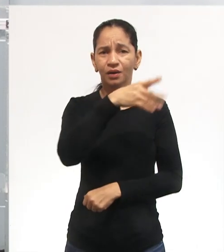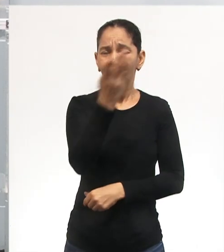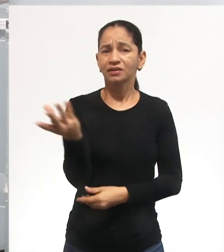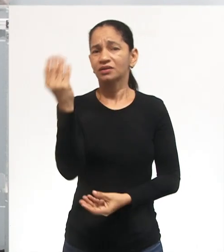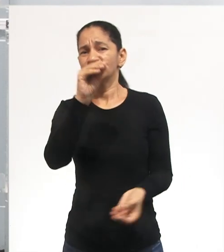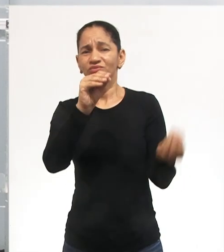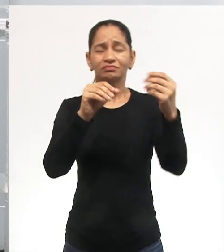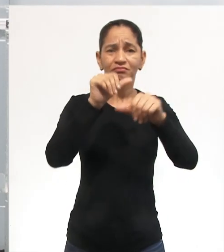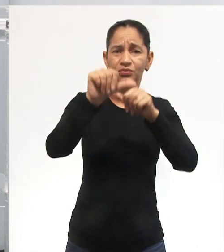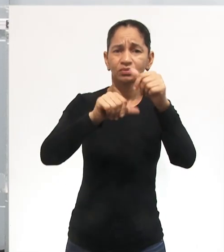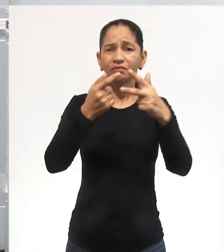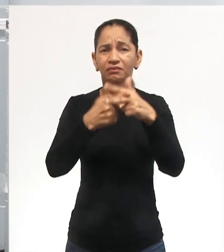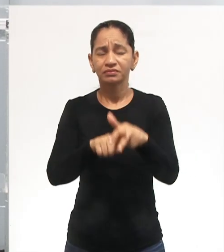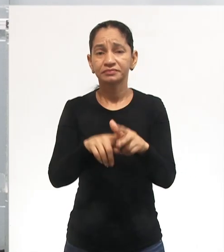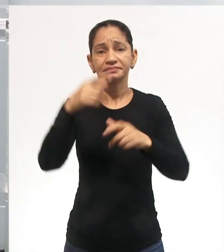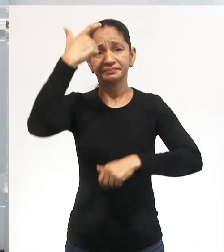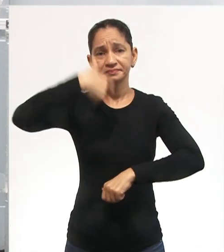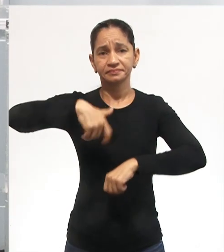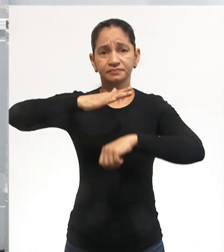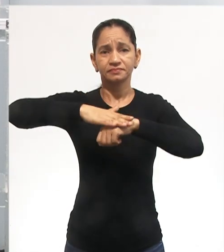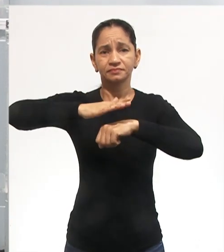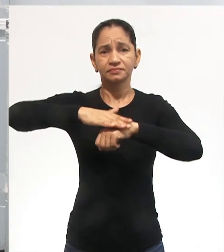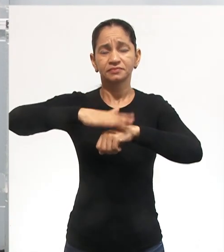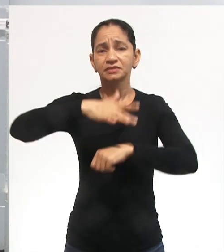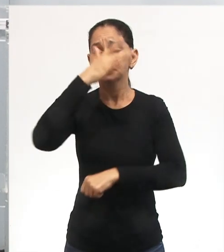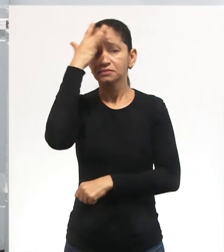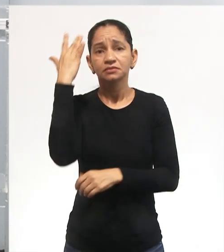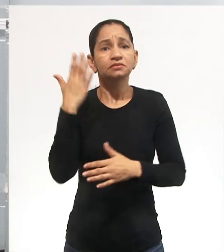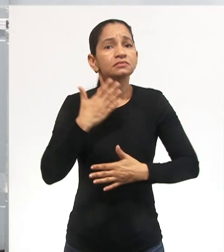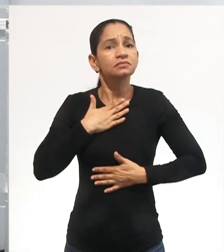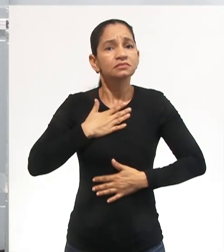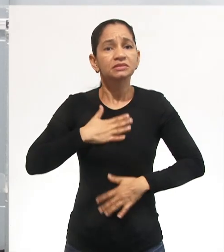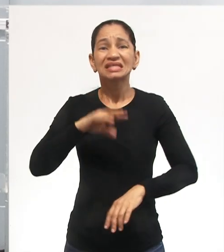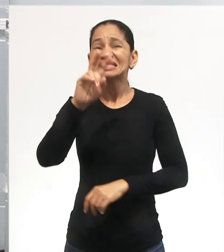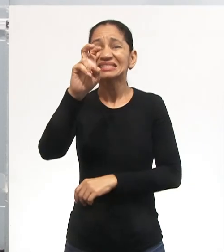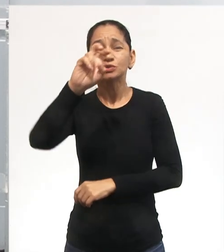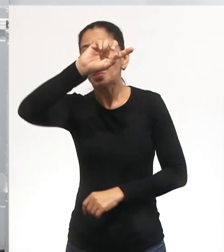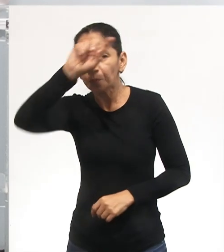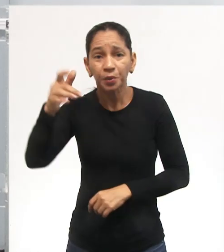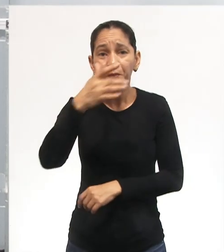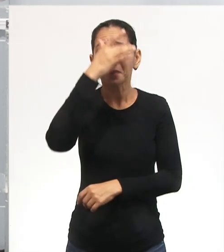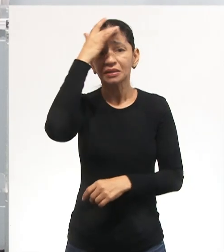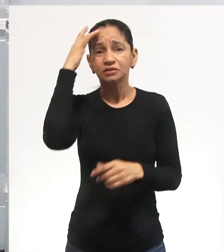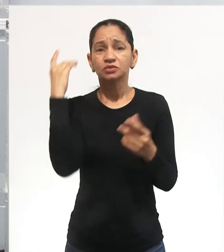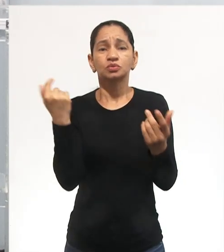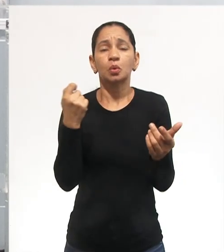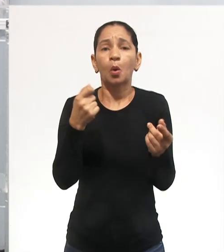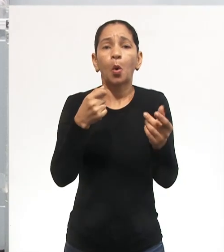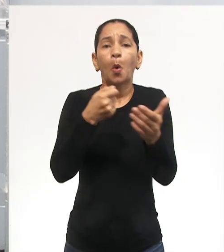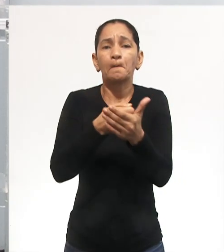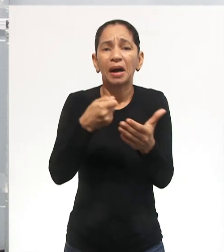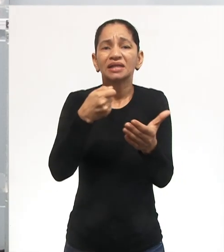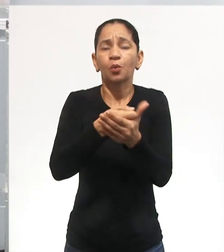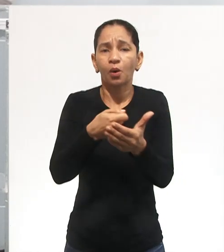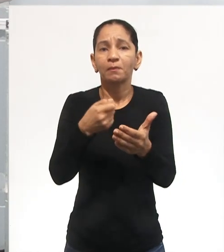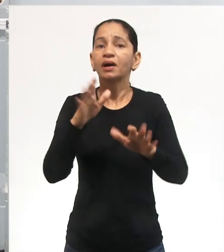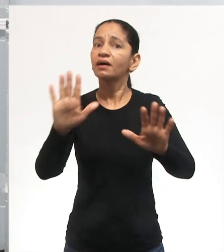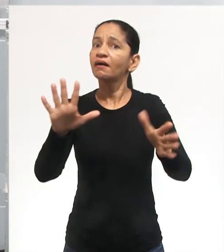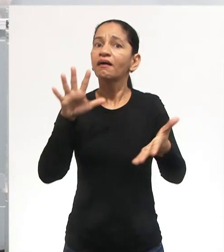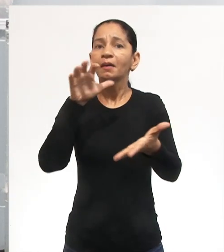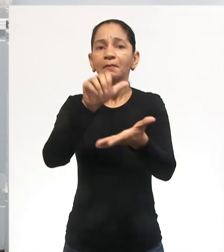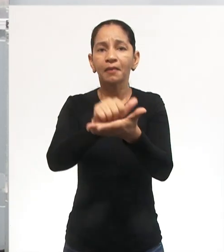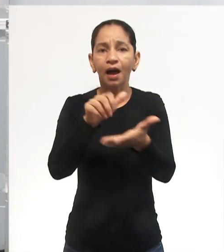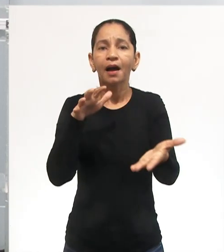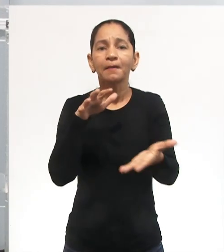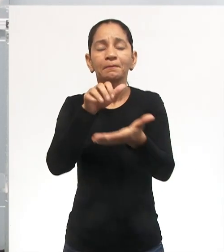do RH manual. Se você tem ali 5.000 clientes, mais de sei lá quantos milhões de produtos para cadastrar, para dar baixa,